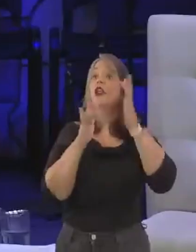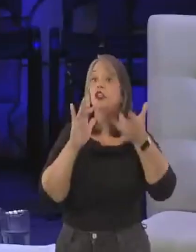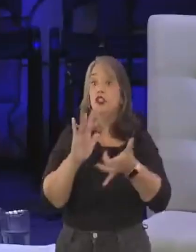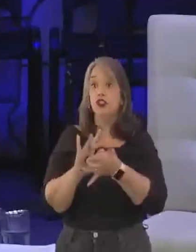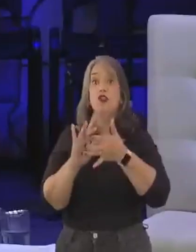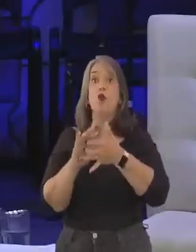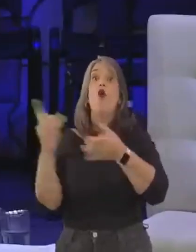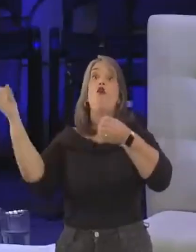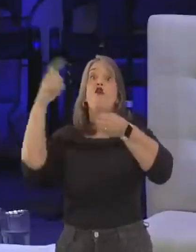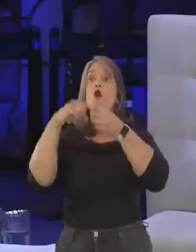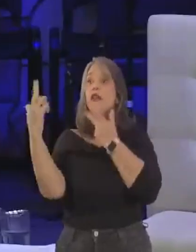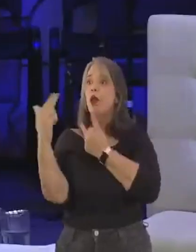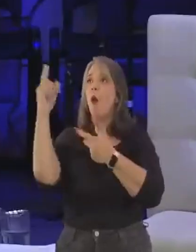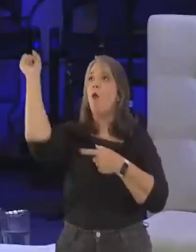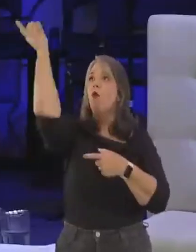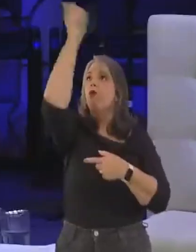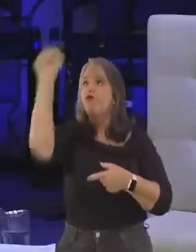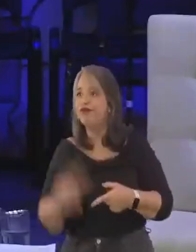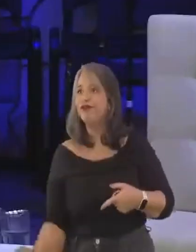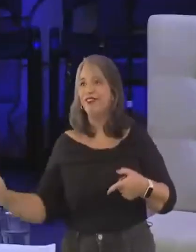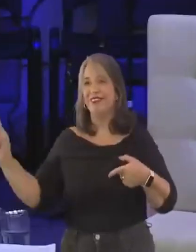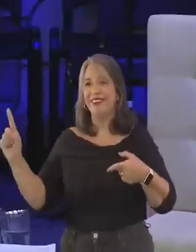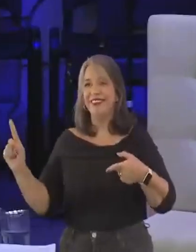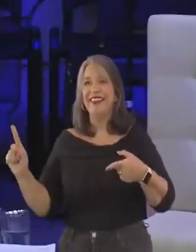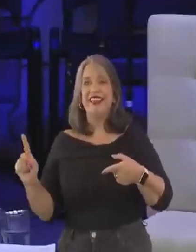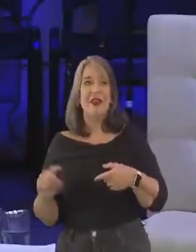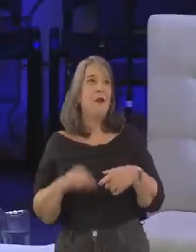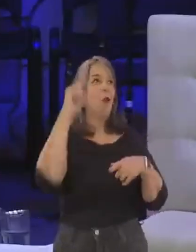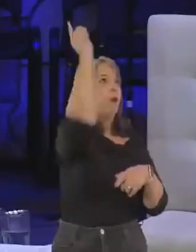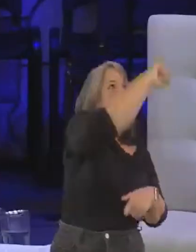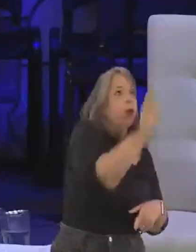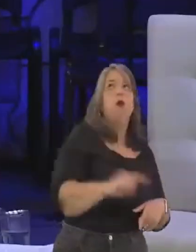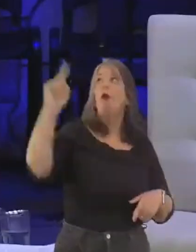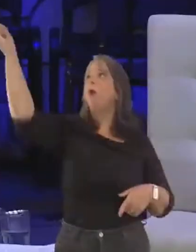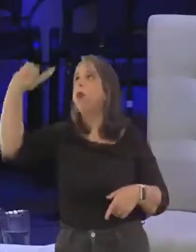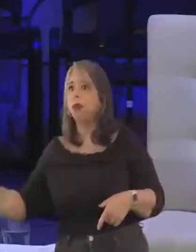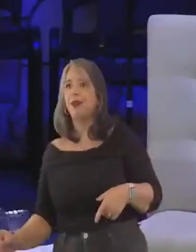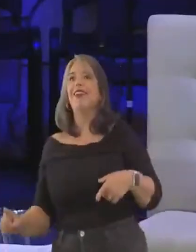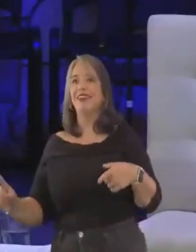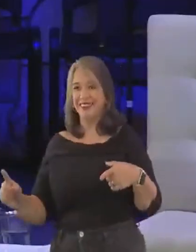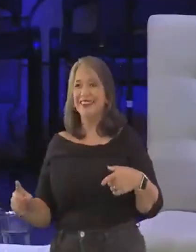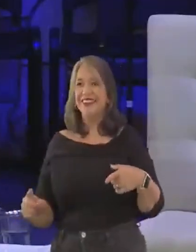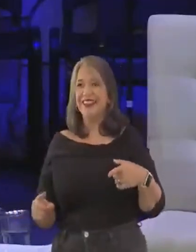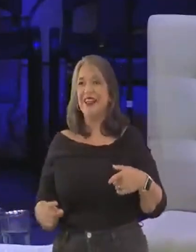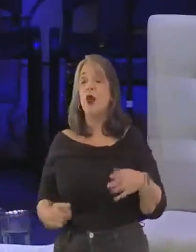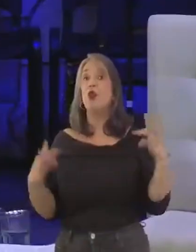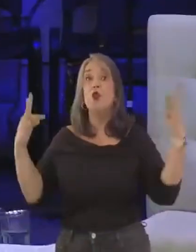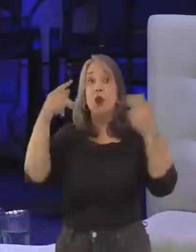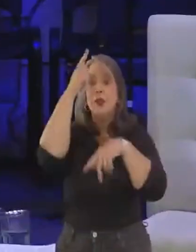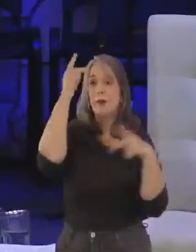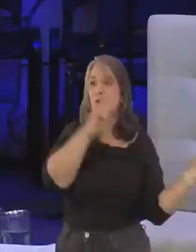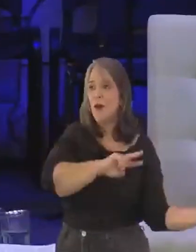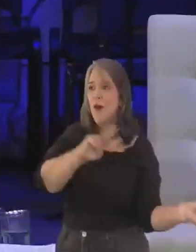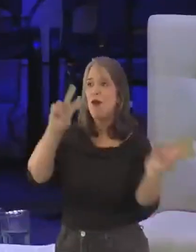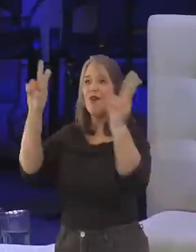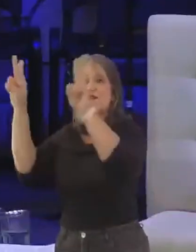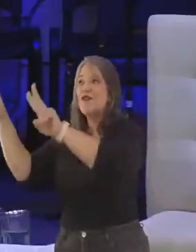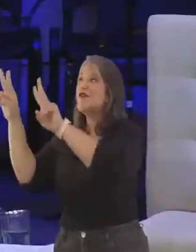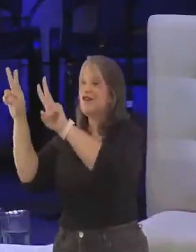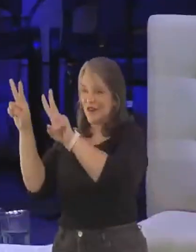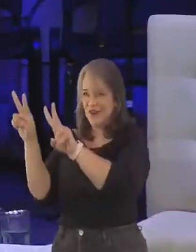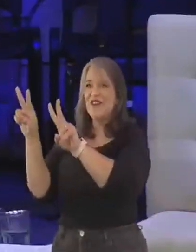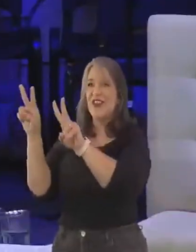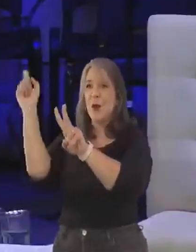a vinda do Filho do Homem. Esta metáfora foi usada por Jesus para descrever que o seu retorno